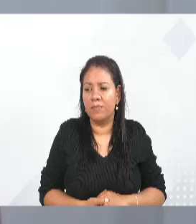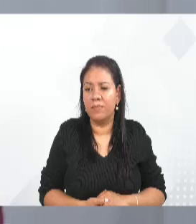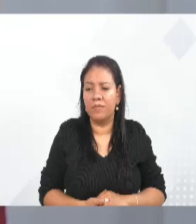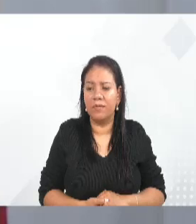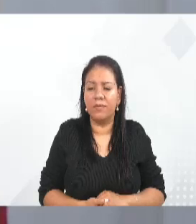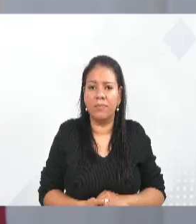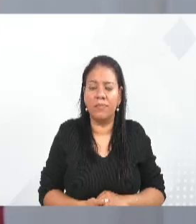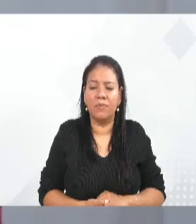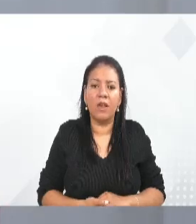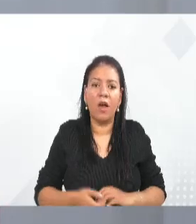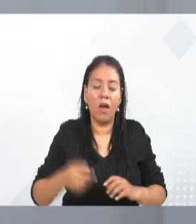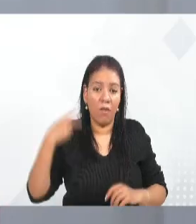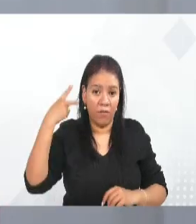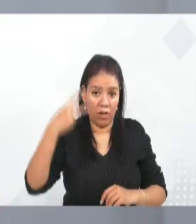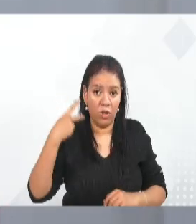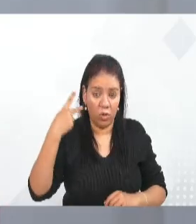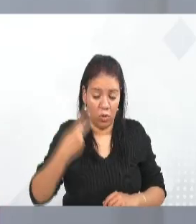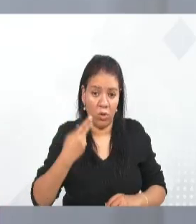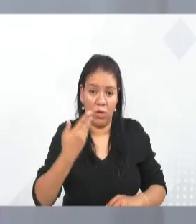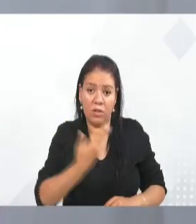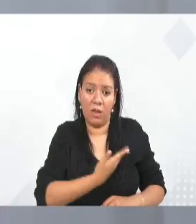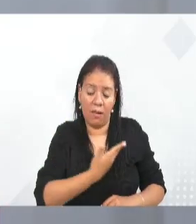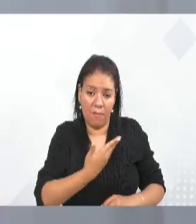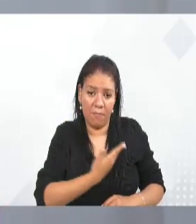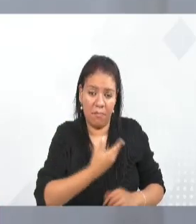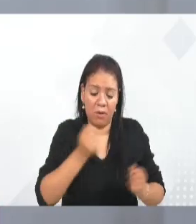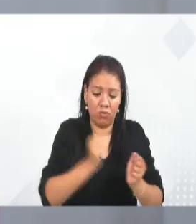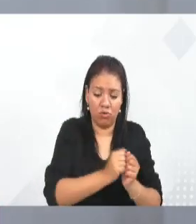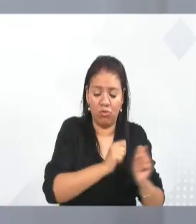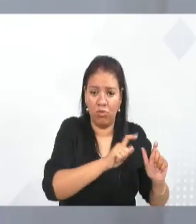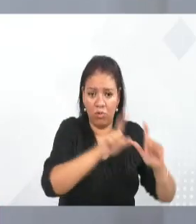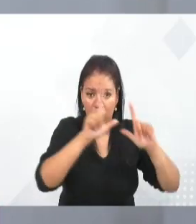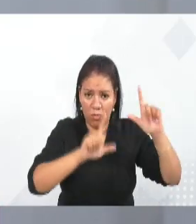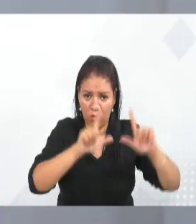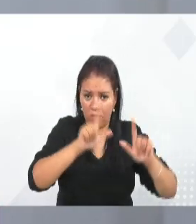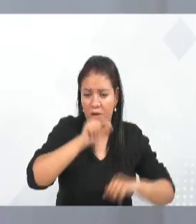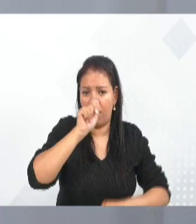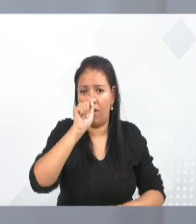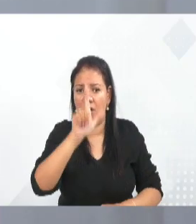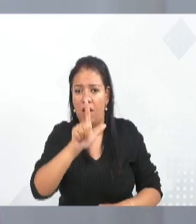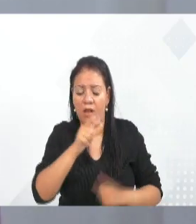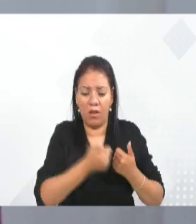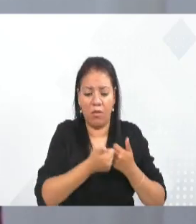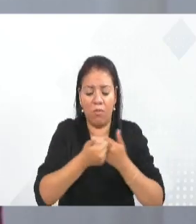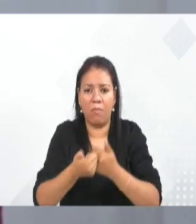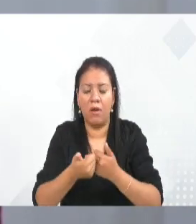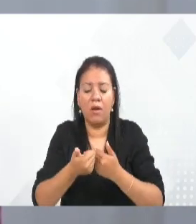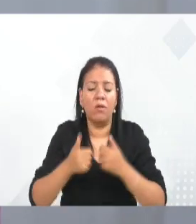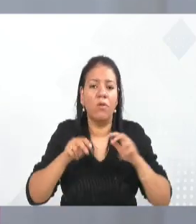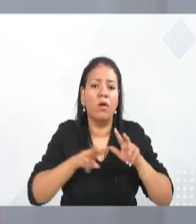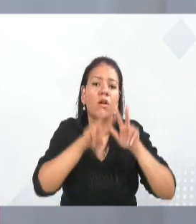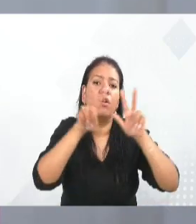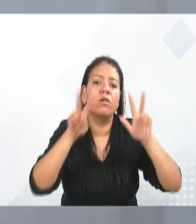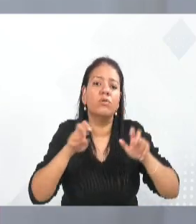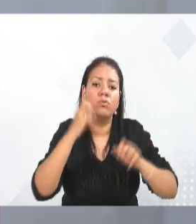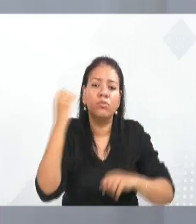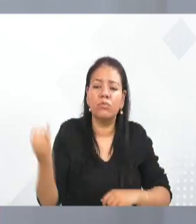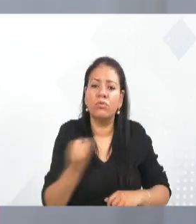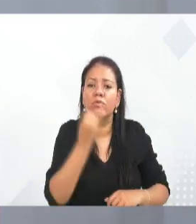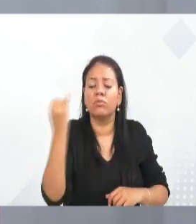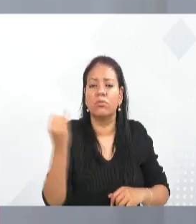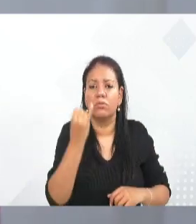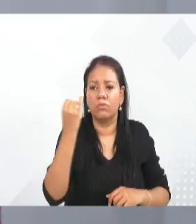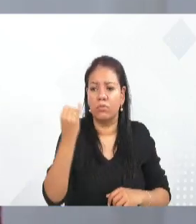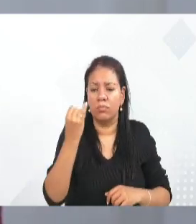senhores vereadores amigos que nos acompanham pela tvl quero falar sobre extremamente importante e